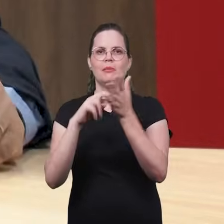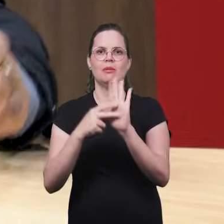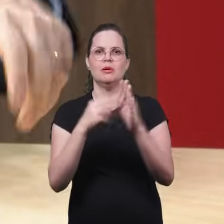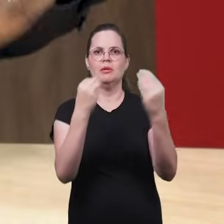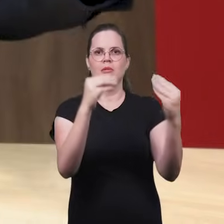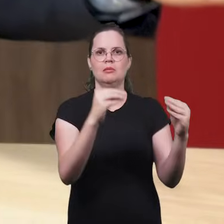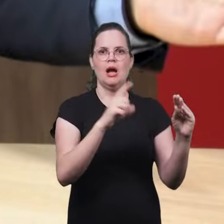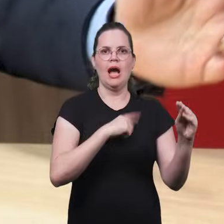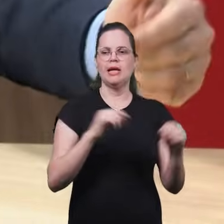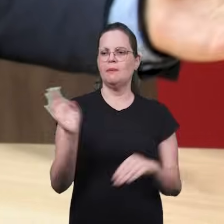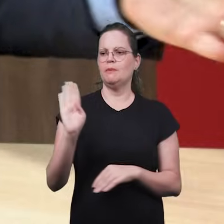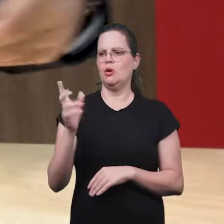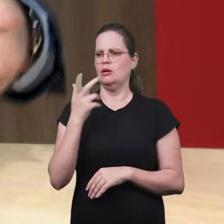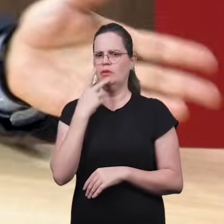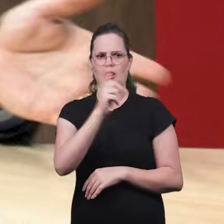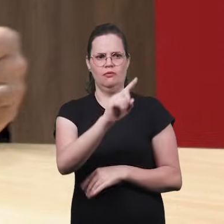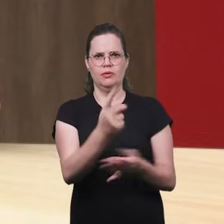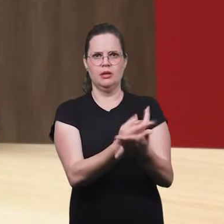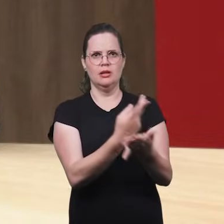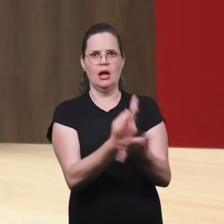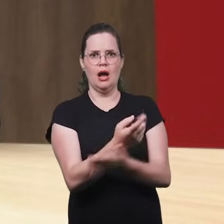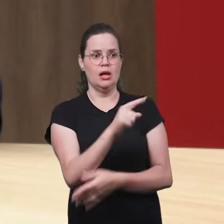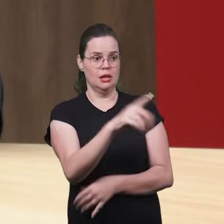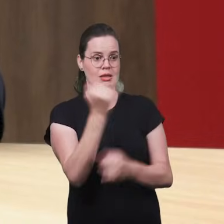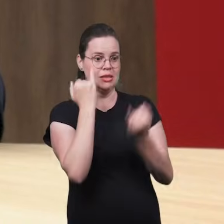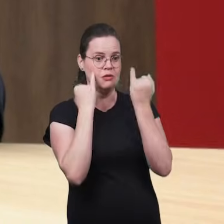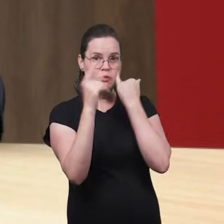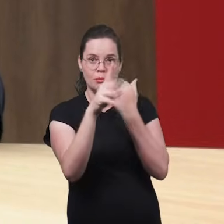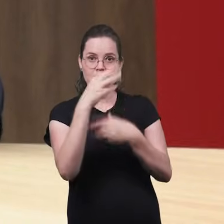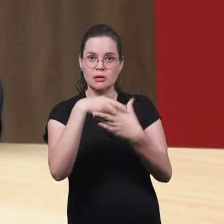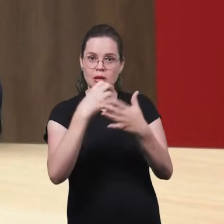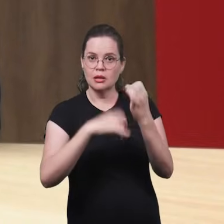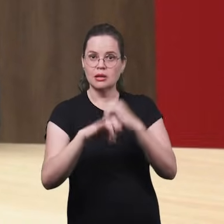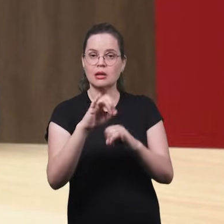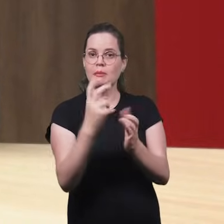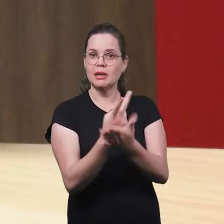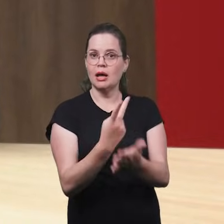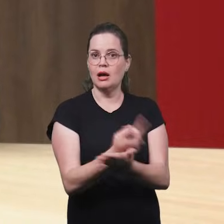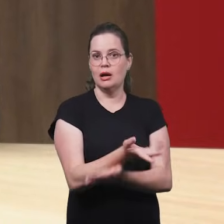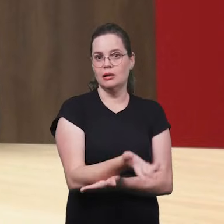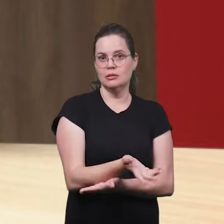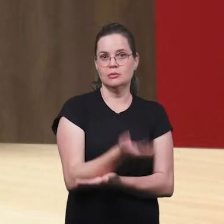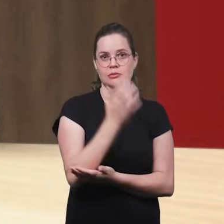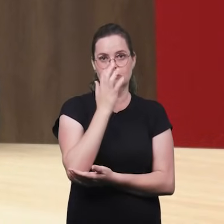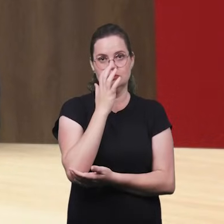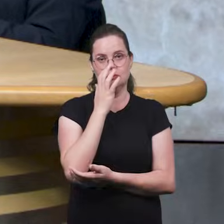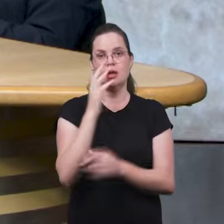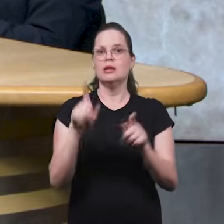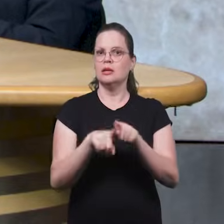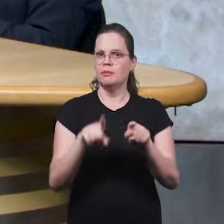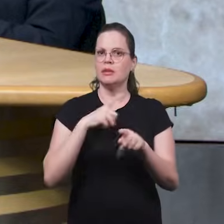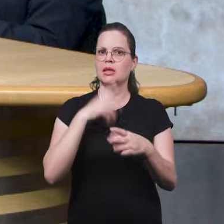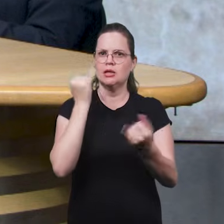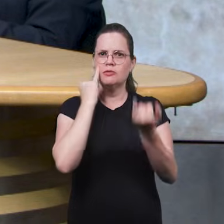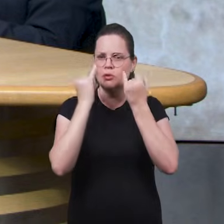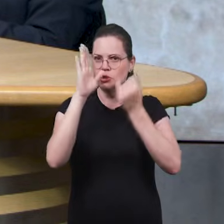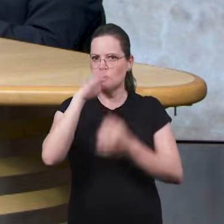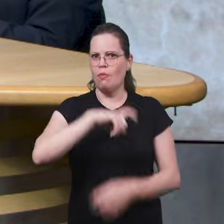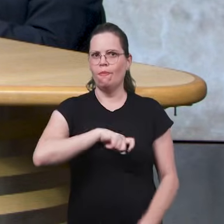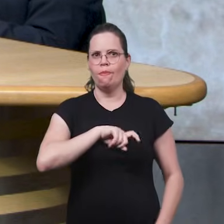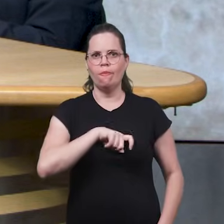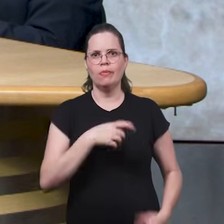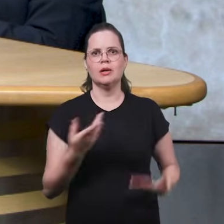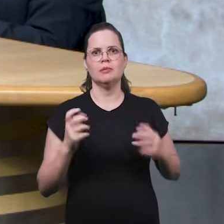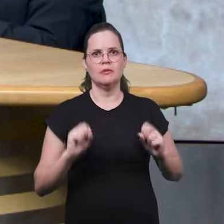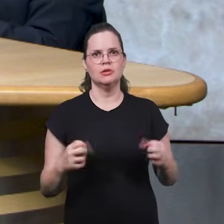isso. Aí vai um biólogo e diz, não, você está totalmente errado. Mas a informação está lá na internet. Informações até maliciosas. Até